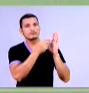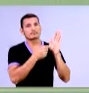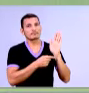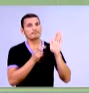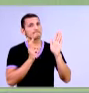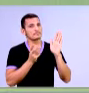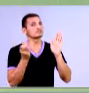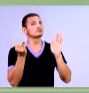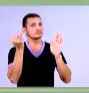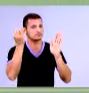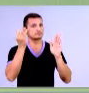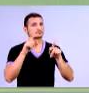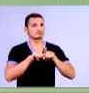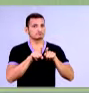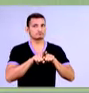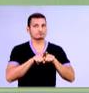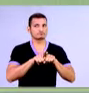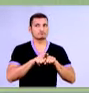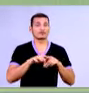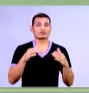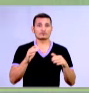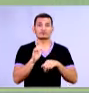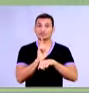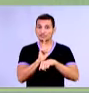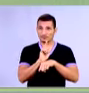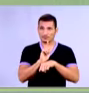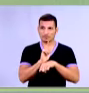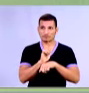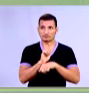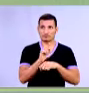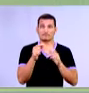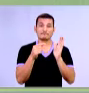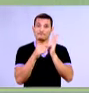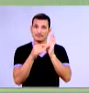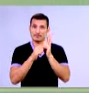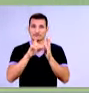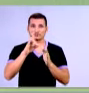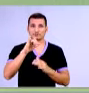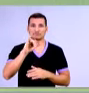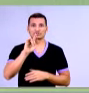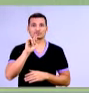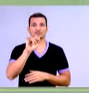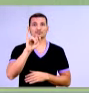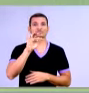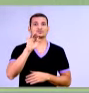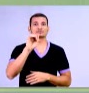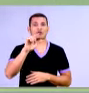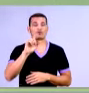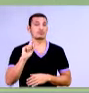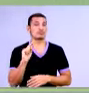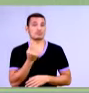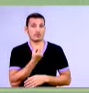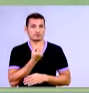aqui, o gerenciamento de ferramentas digitais. Nós apresentaremos para